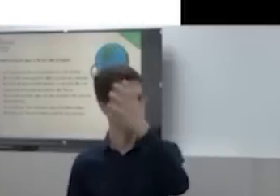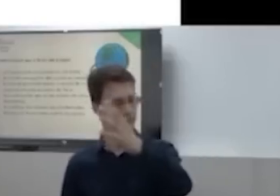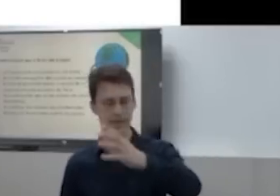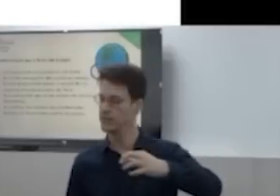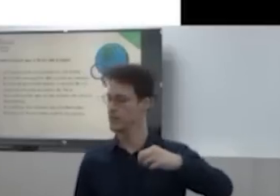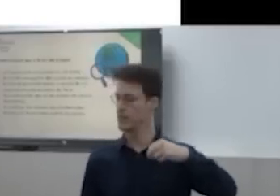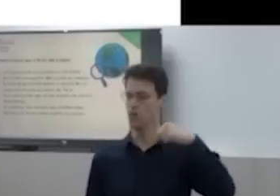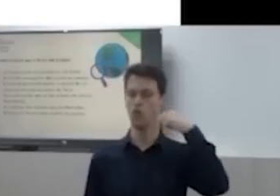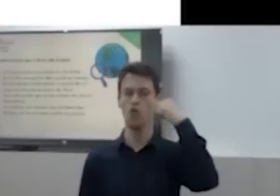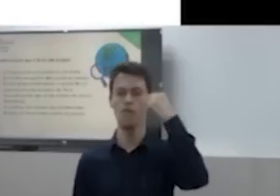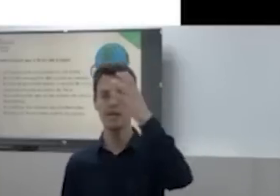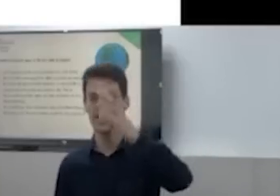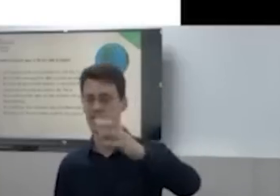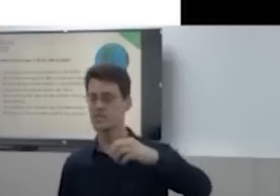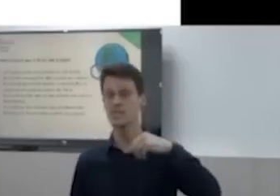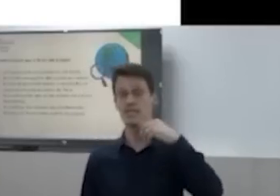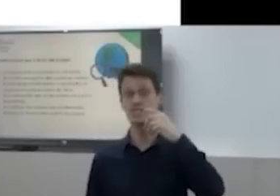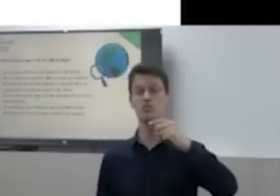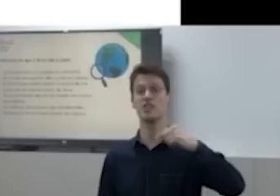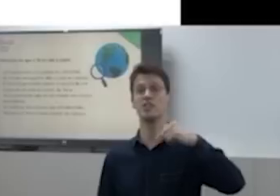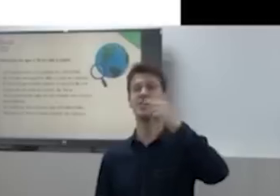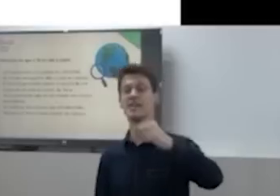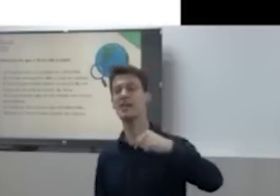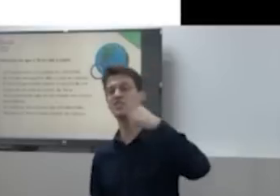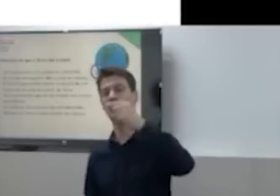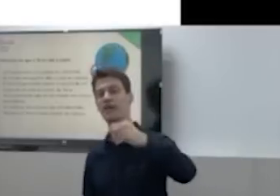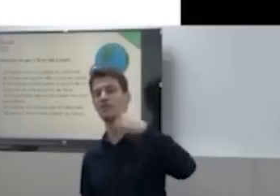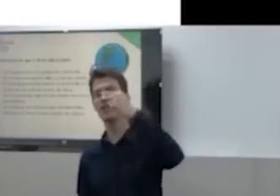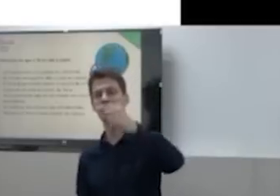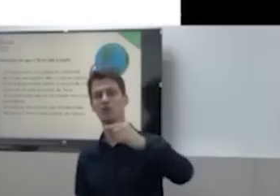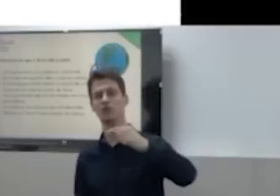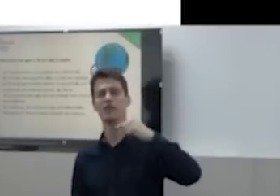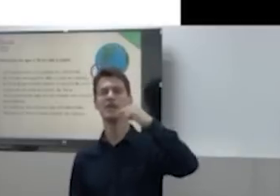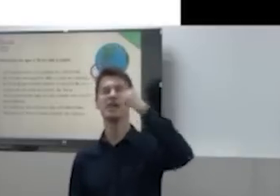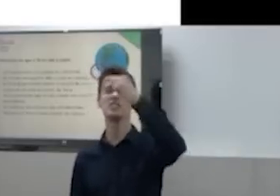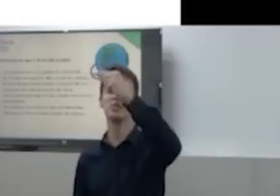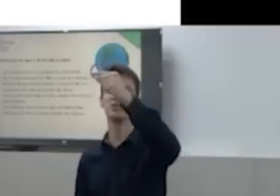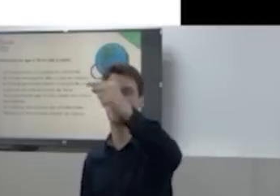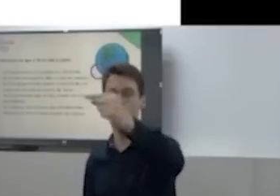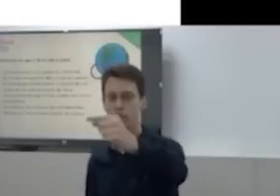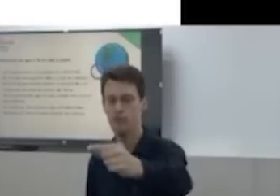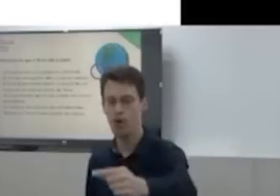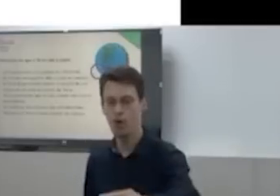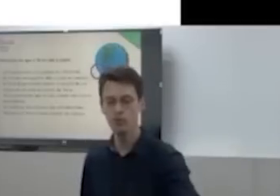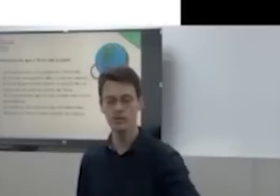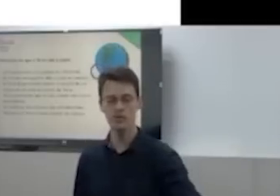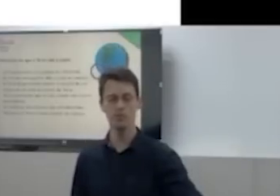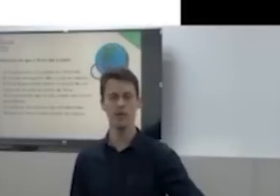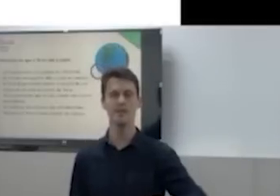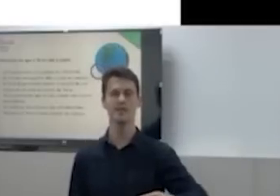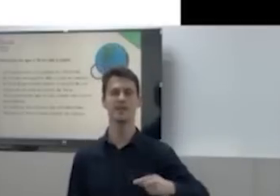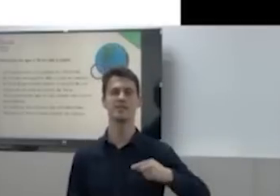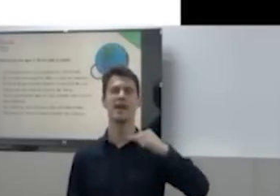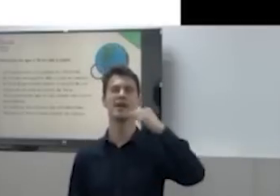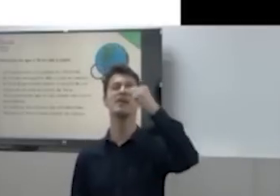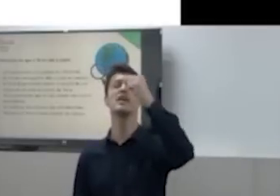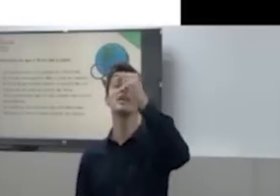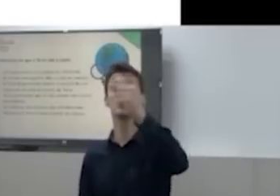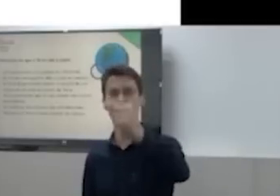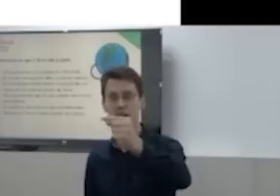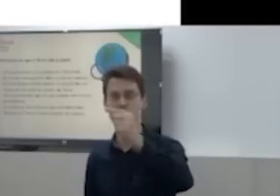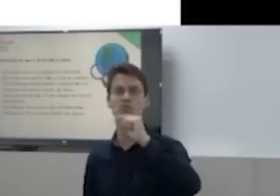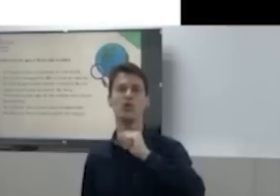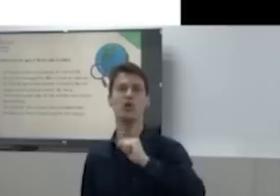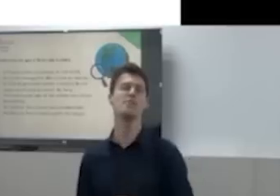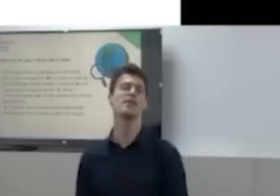2, uma semana, um mês e assim por diante. E eles vão navegando. eles vão dar uma volta no planeta